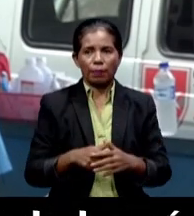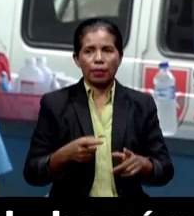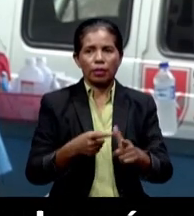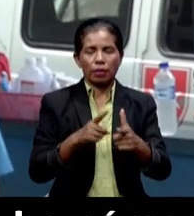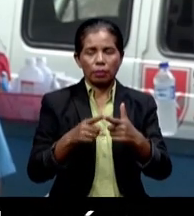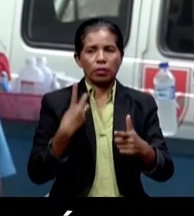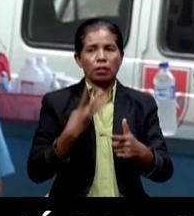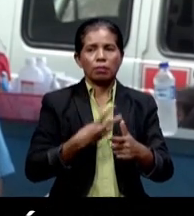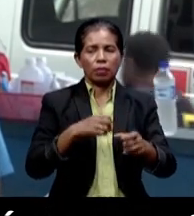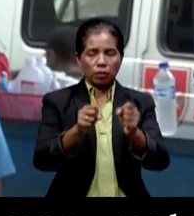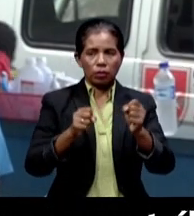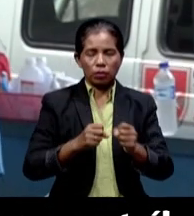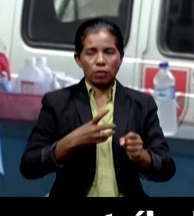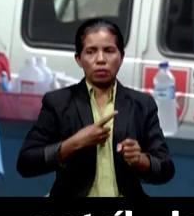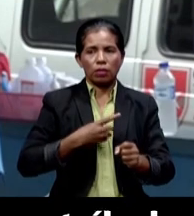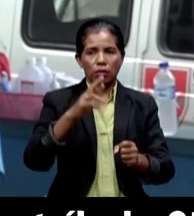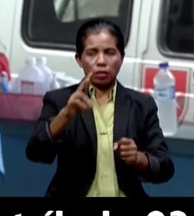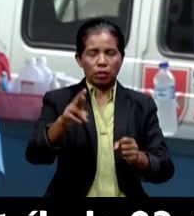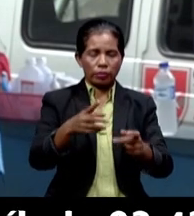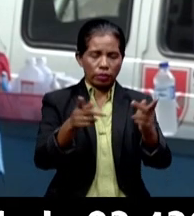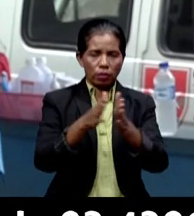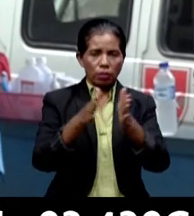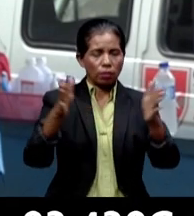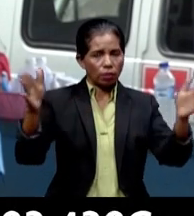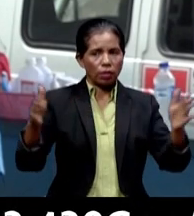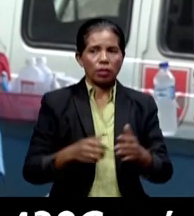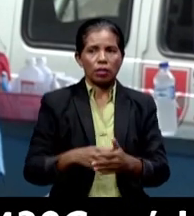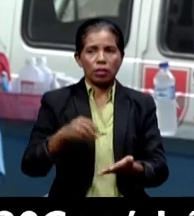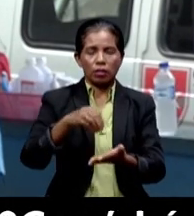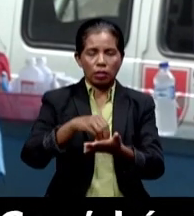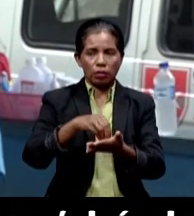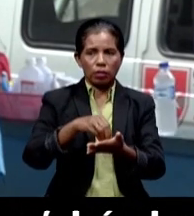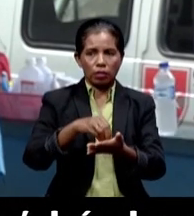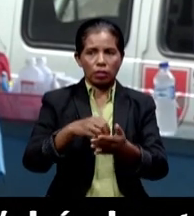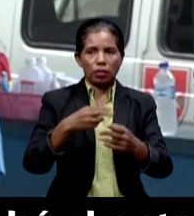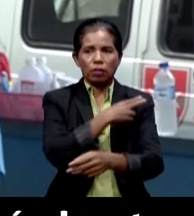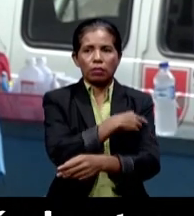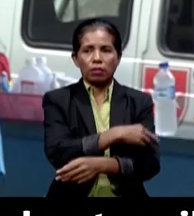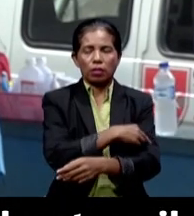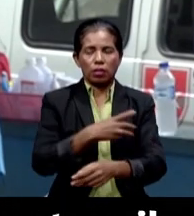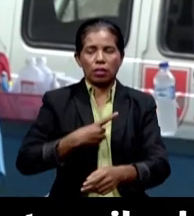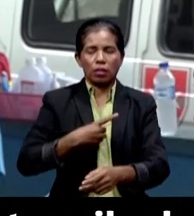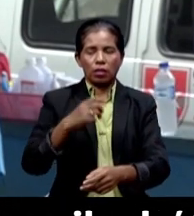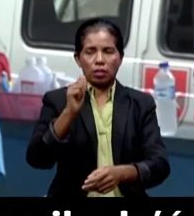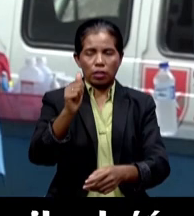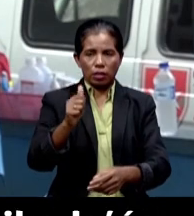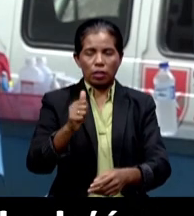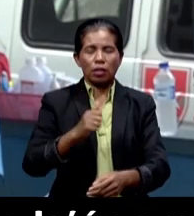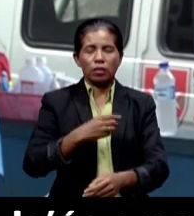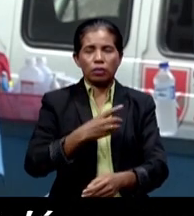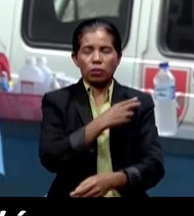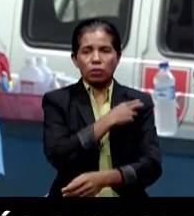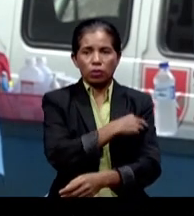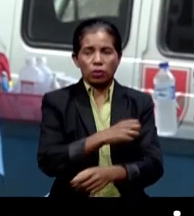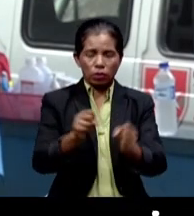minha sucudar, mas me dá na lua nós. Agora está o centro de saúde de sucudar. Então, a